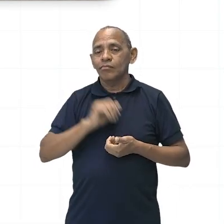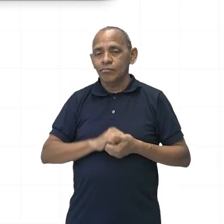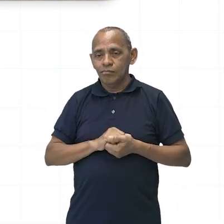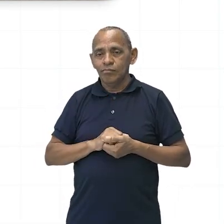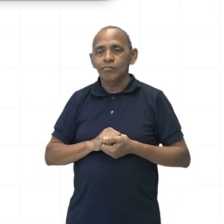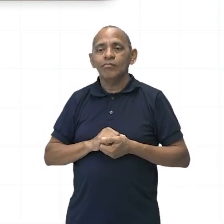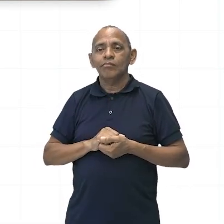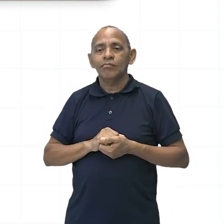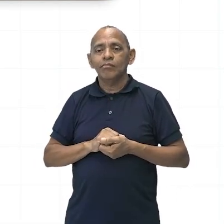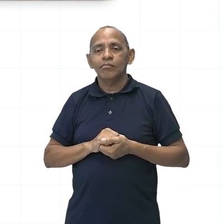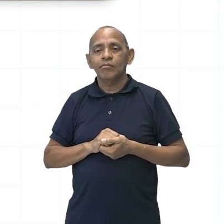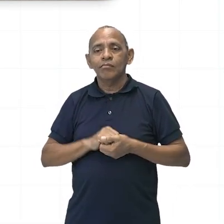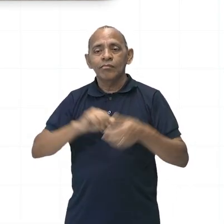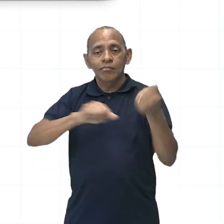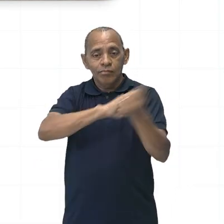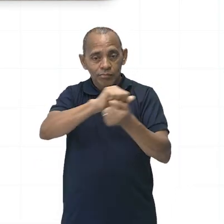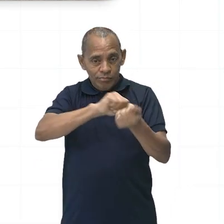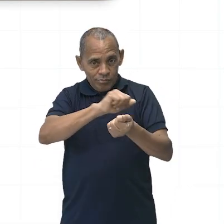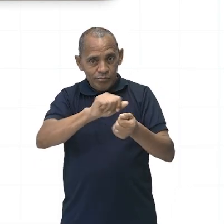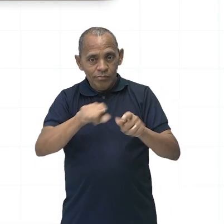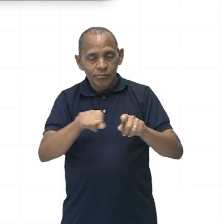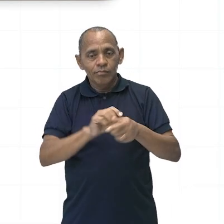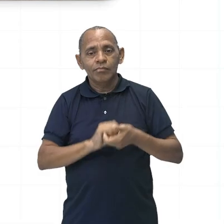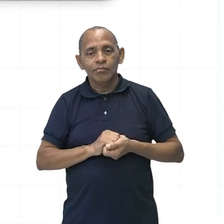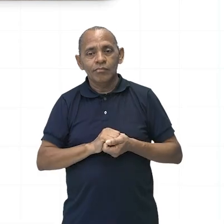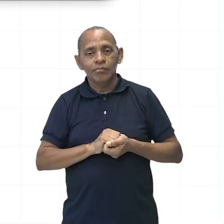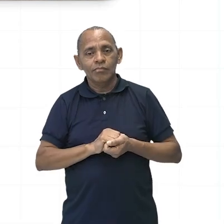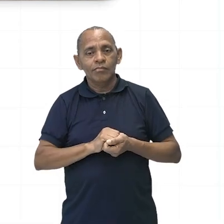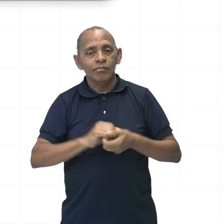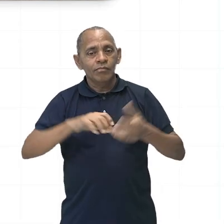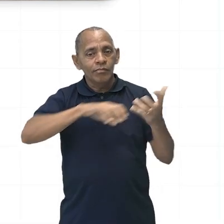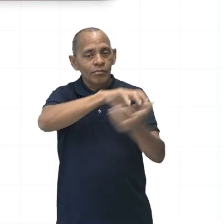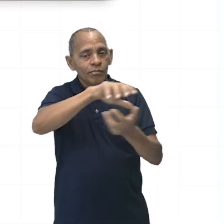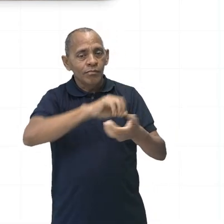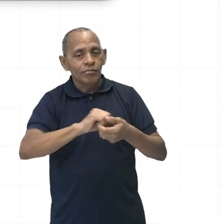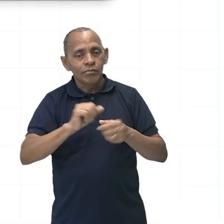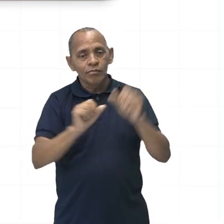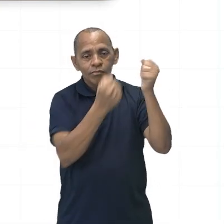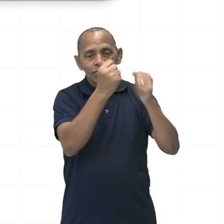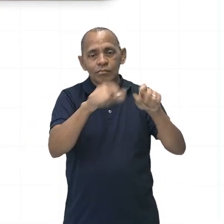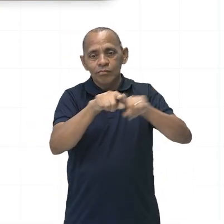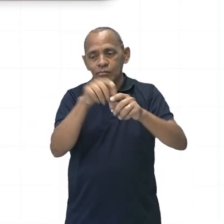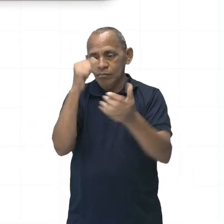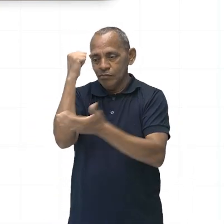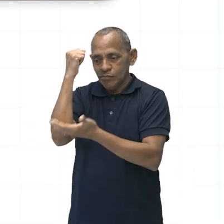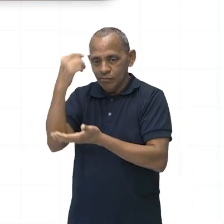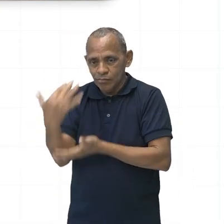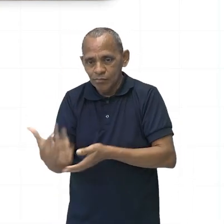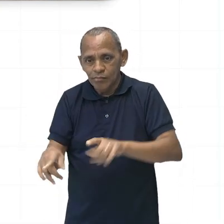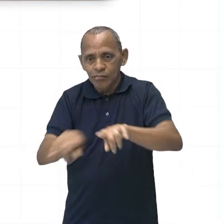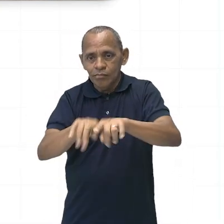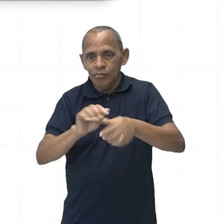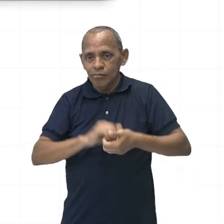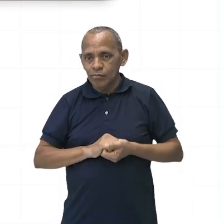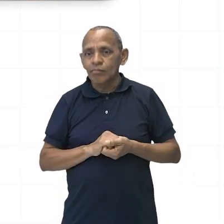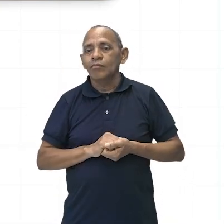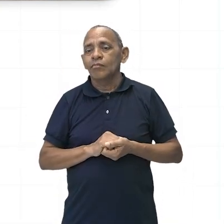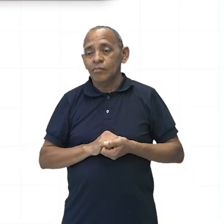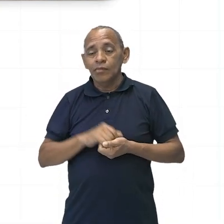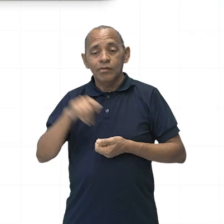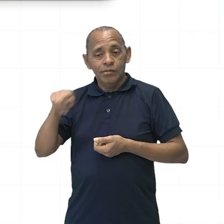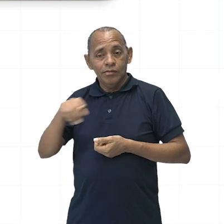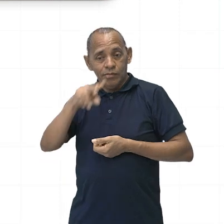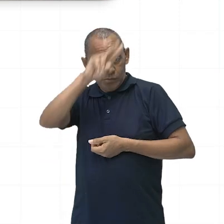devido à Revolução Industrial acabou escurecendo os troncos das árvores, deixando a variedade clara da mariposa mais expostas